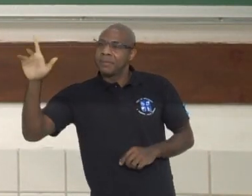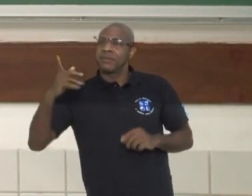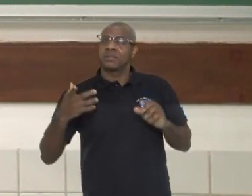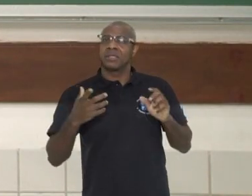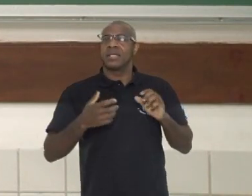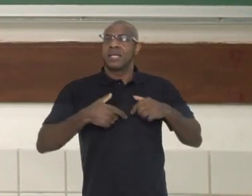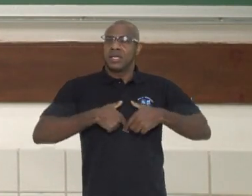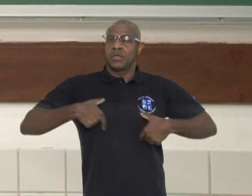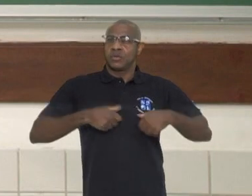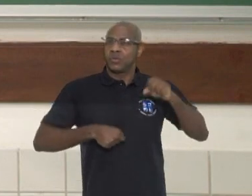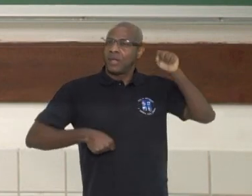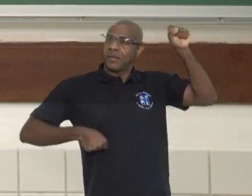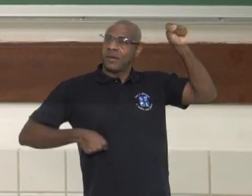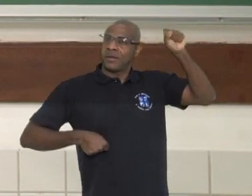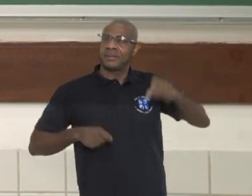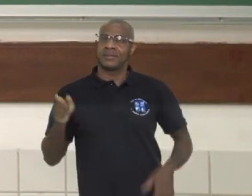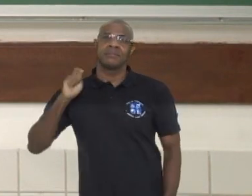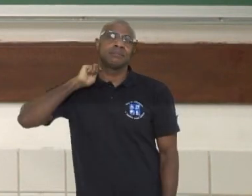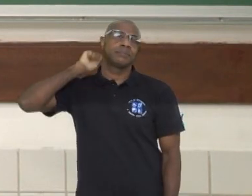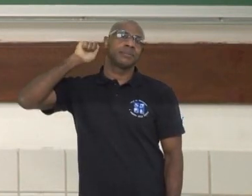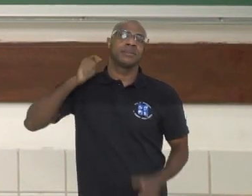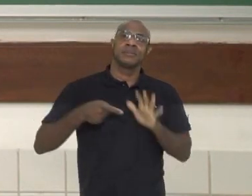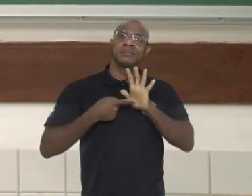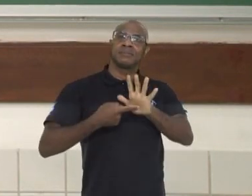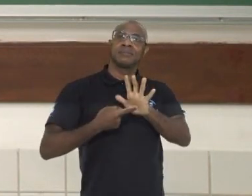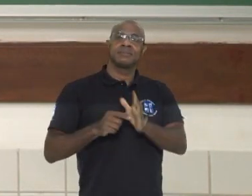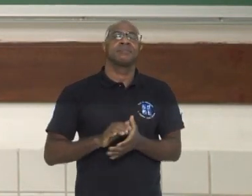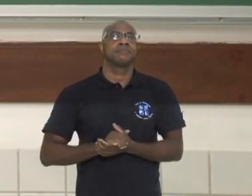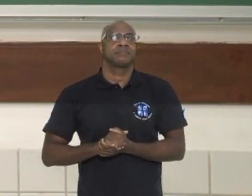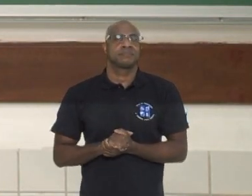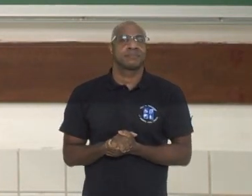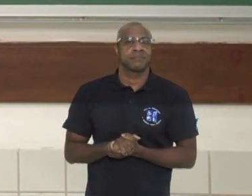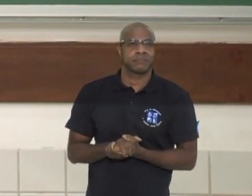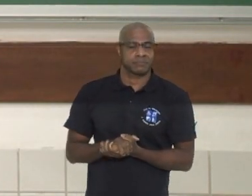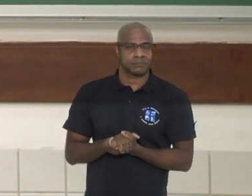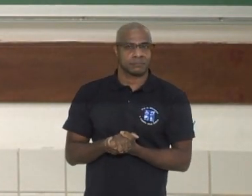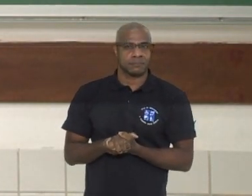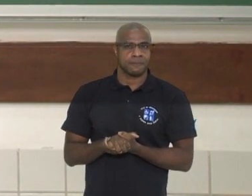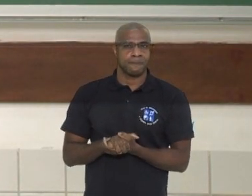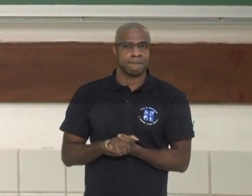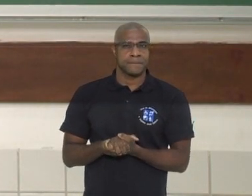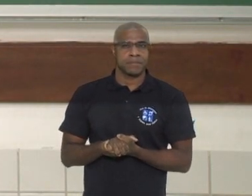aparecido como alferes, que foi, né, portanto, um militar.